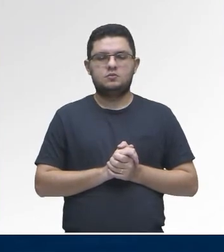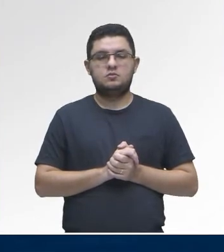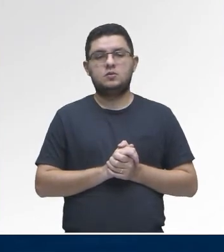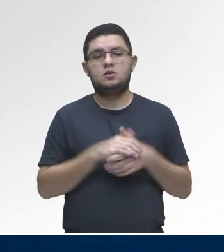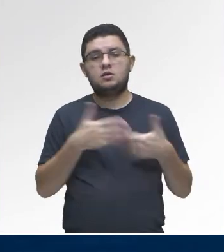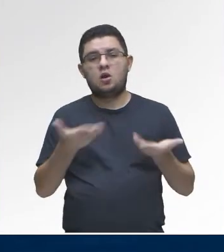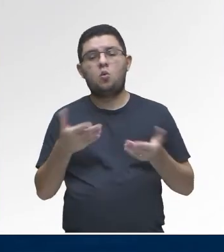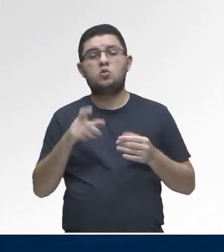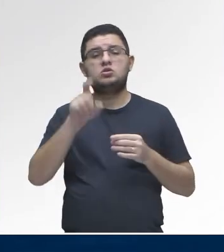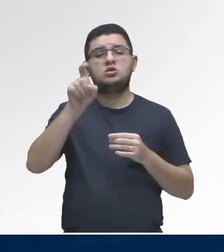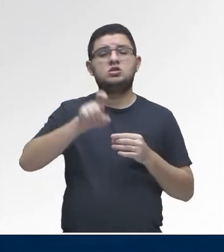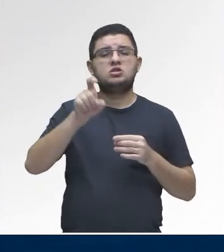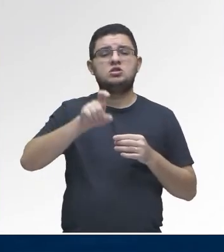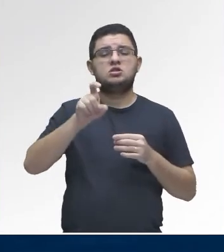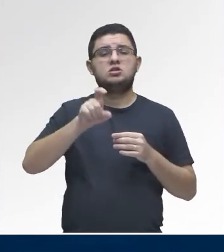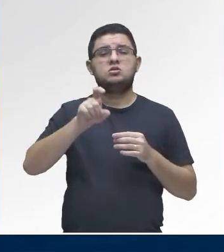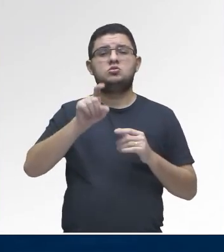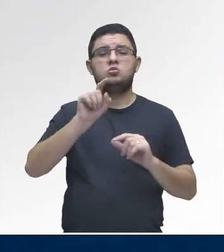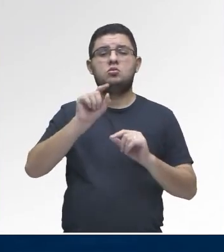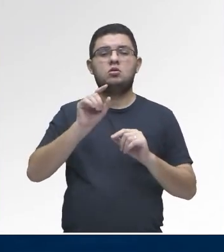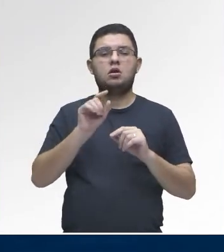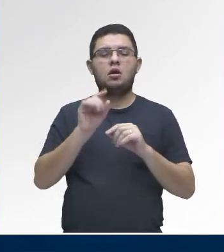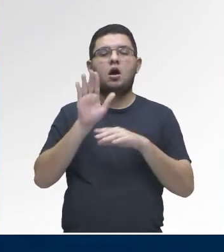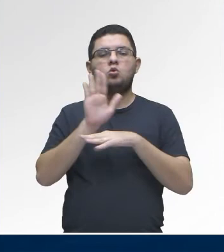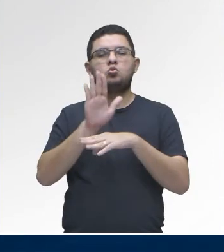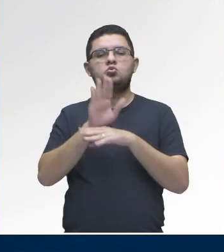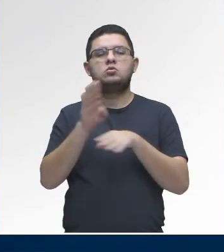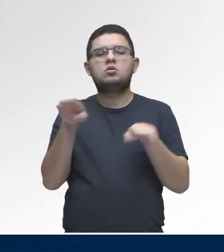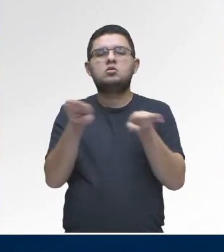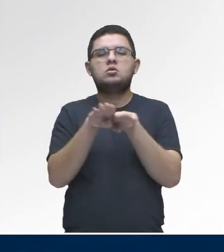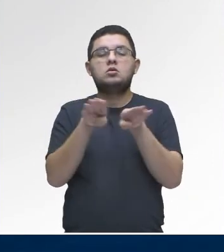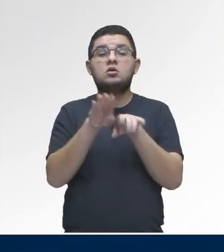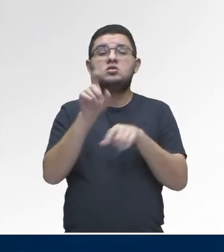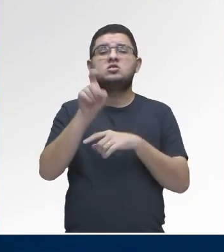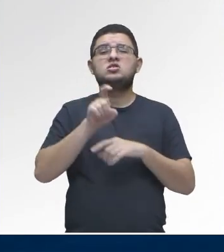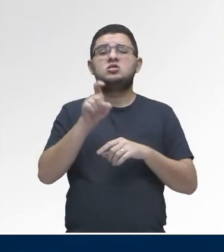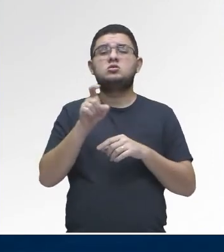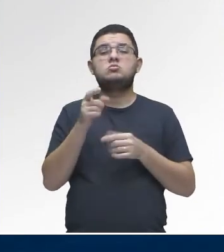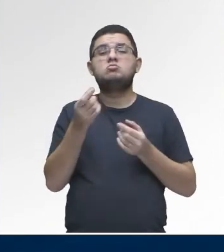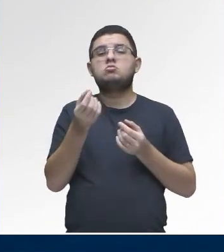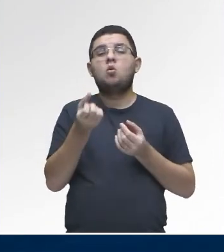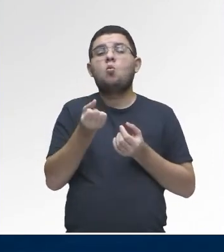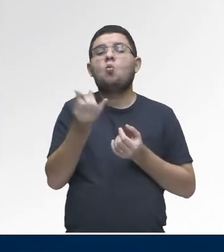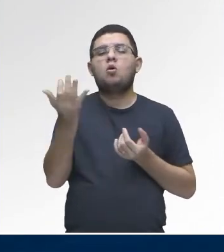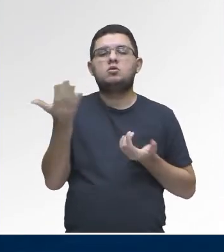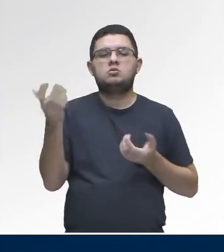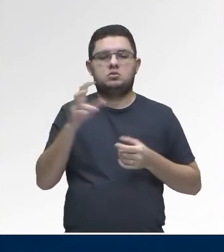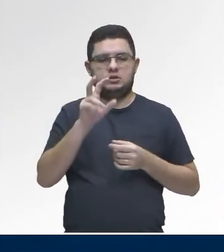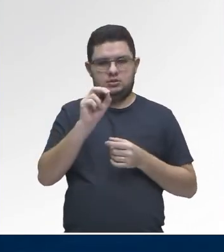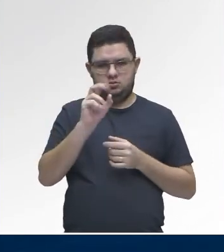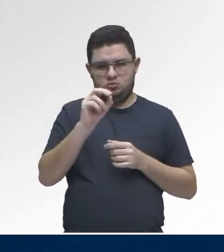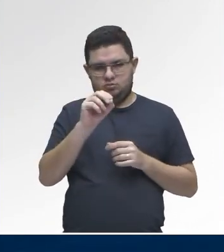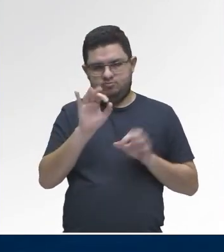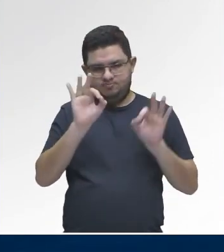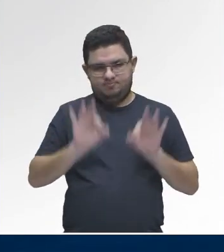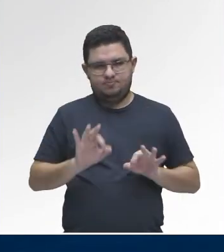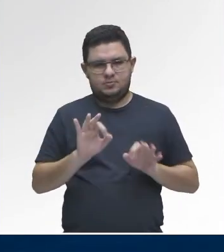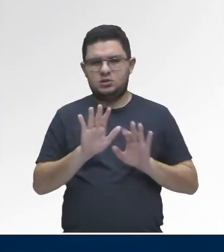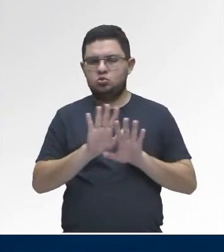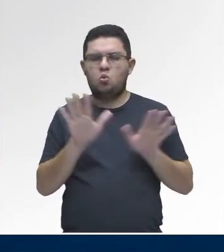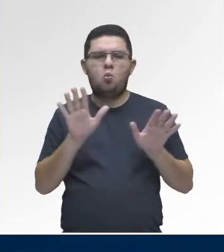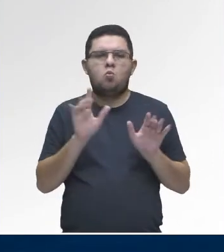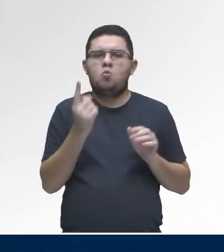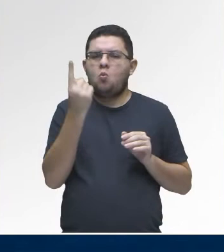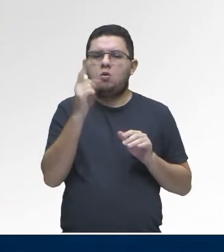x para que a balança fique equilibrada? O x, ele precisa ser 50. Vejam que só tem uma